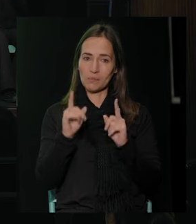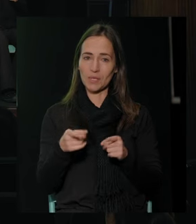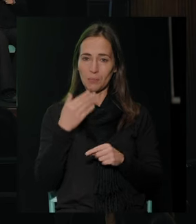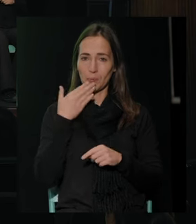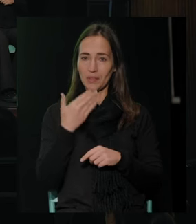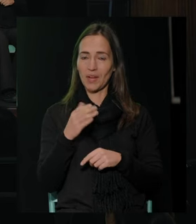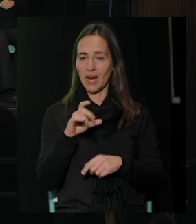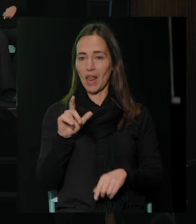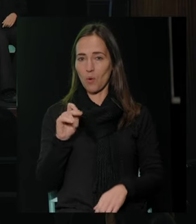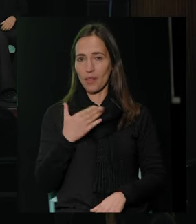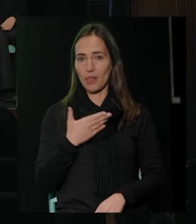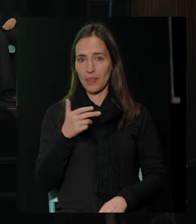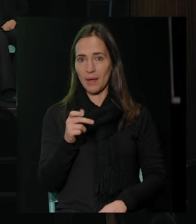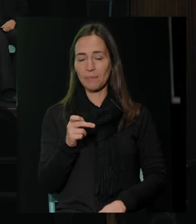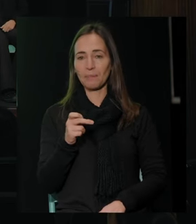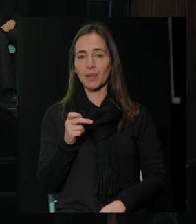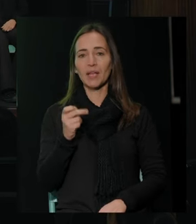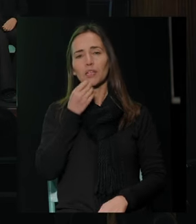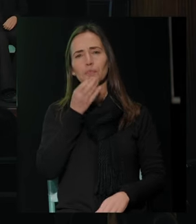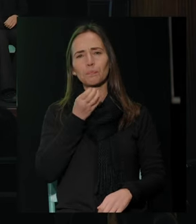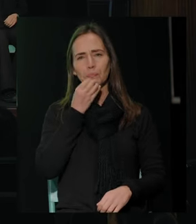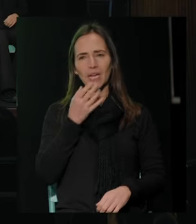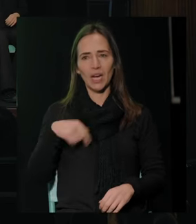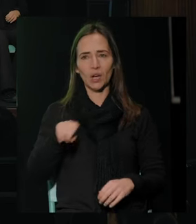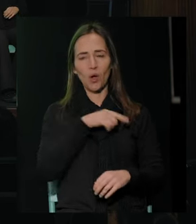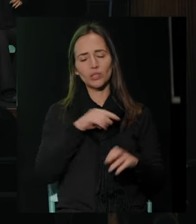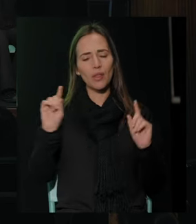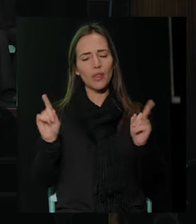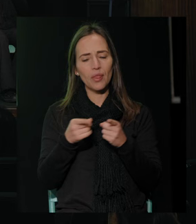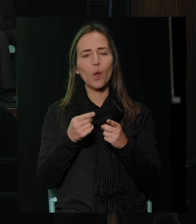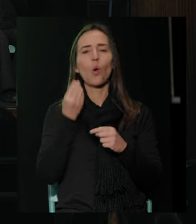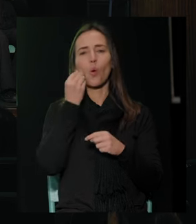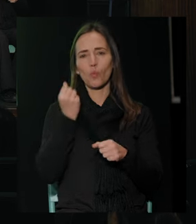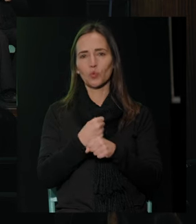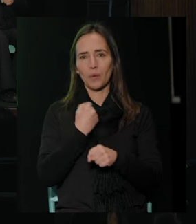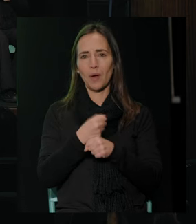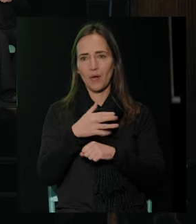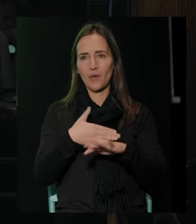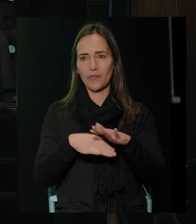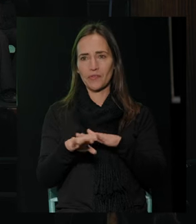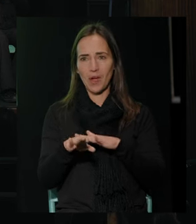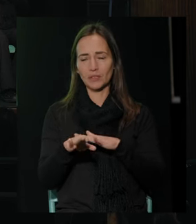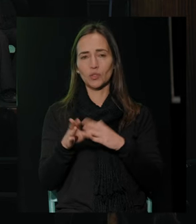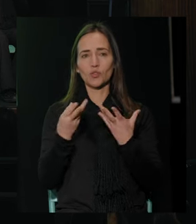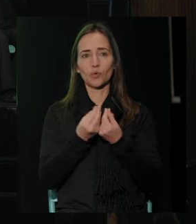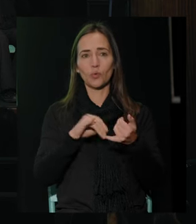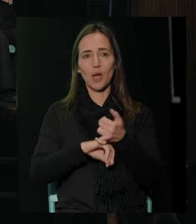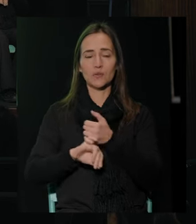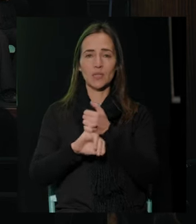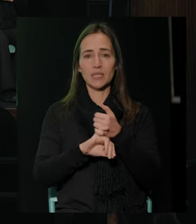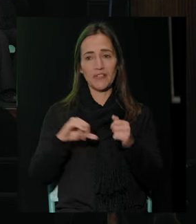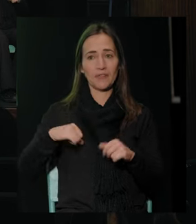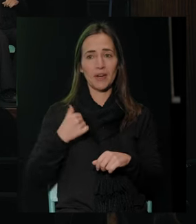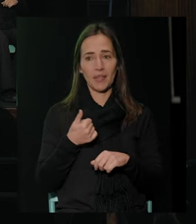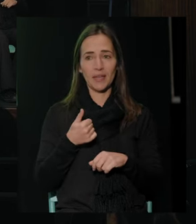pedir à Cláudia que nos explique, resumidamente, o trabalho que tem desenvolvido com a Associação Verde e